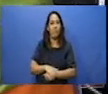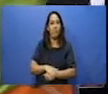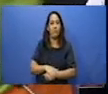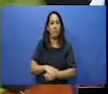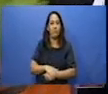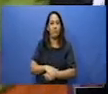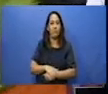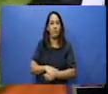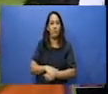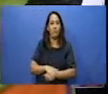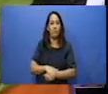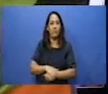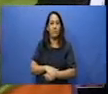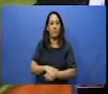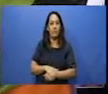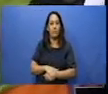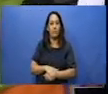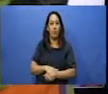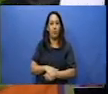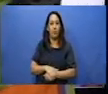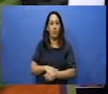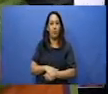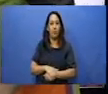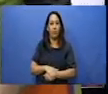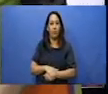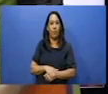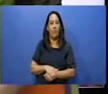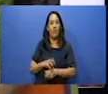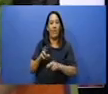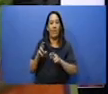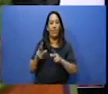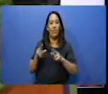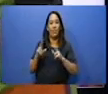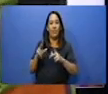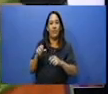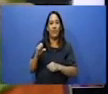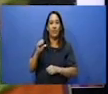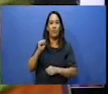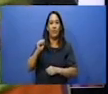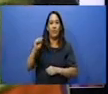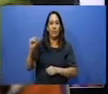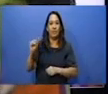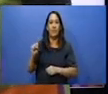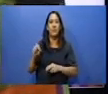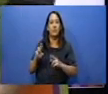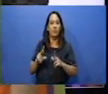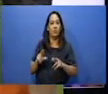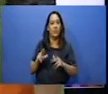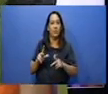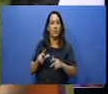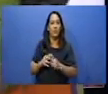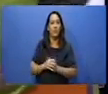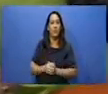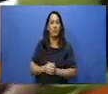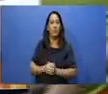assar, assar o pão. E não é isso que eu quero aço de material, metal.